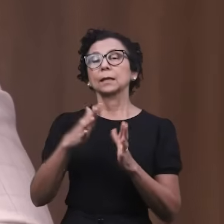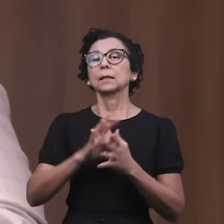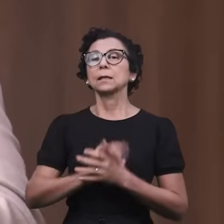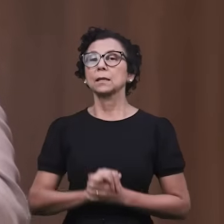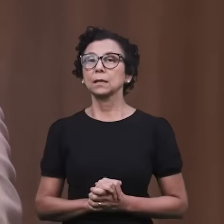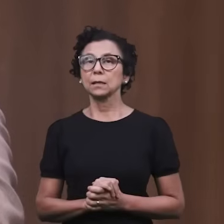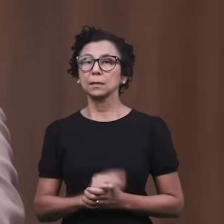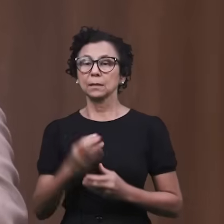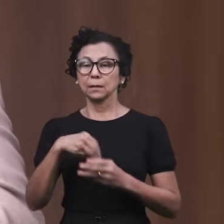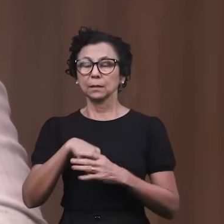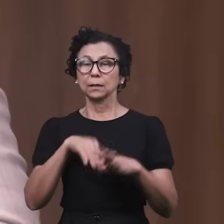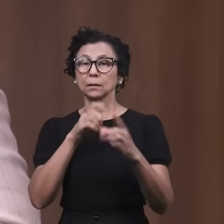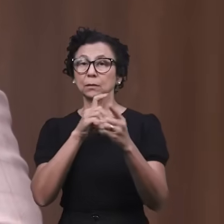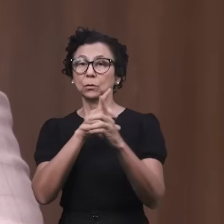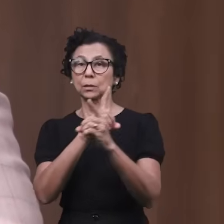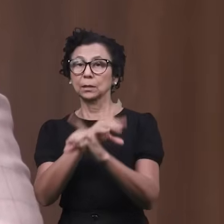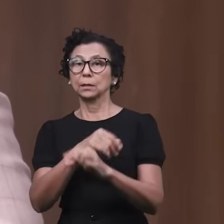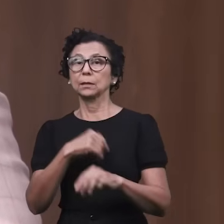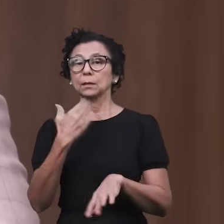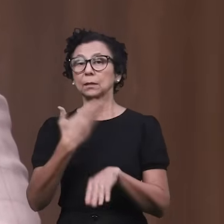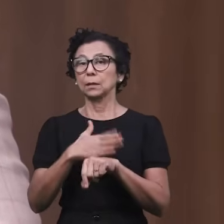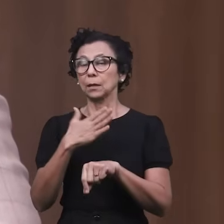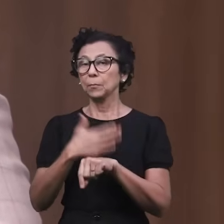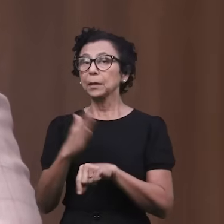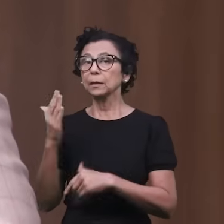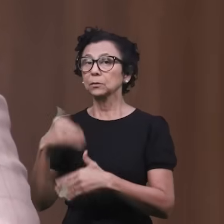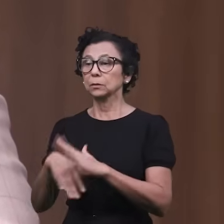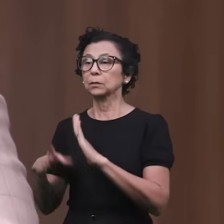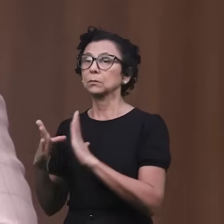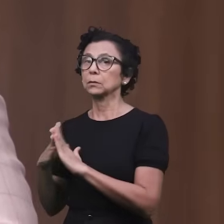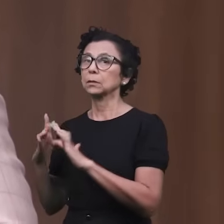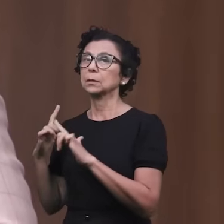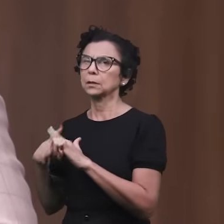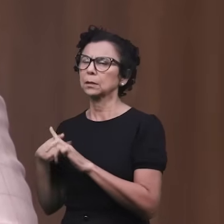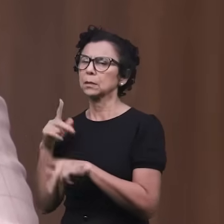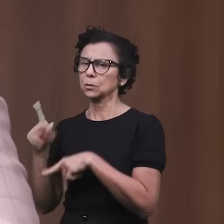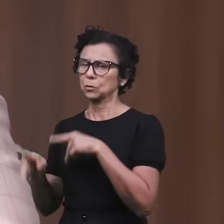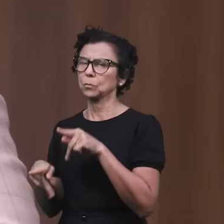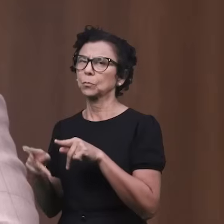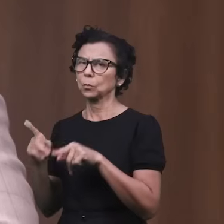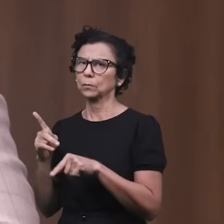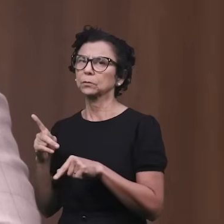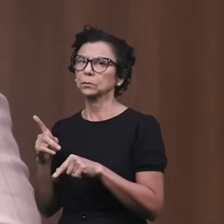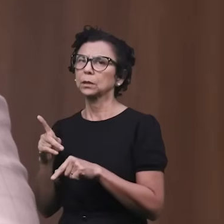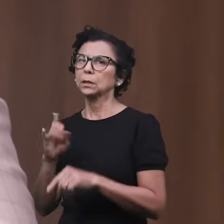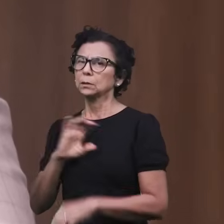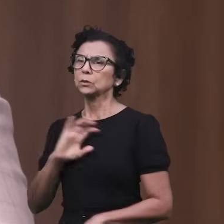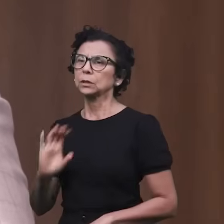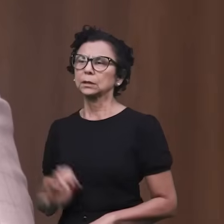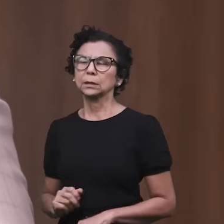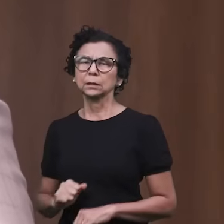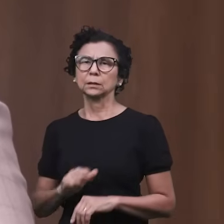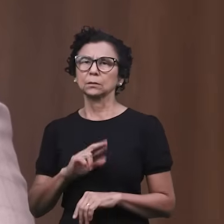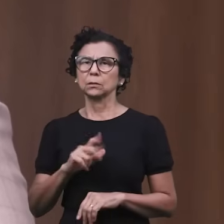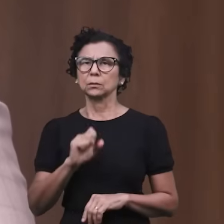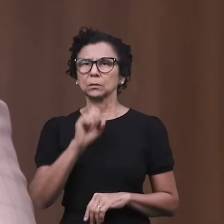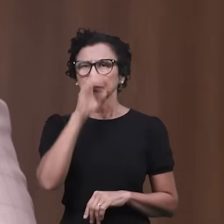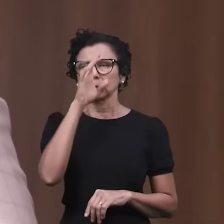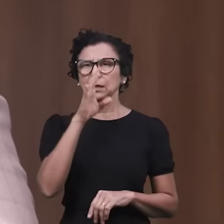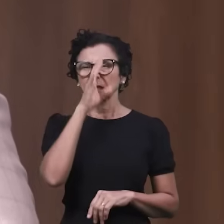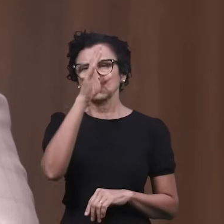a sua aplicação no meio do rebanho, no meio do corpo de Cristo. Então não é de qualquer origem, não